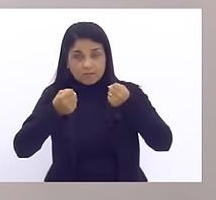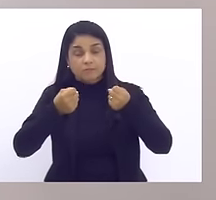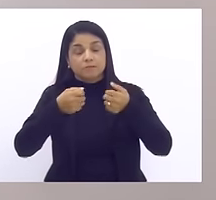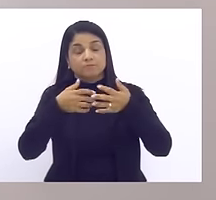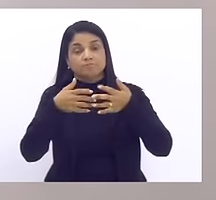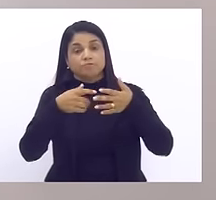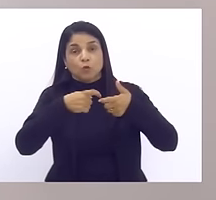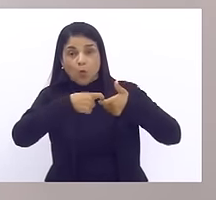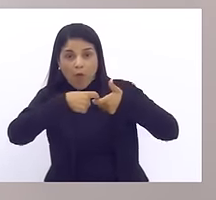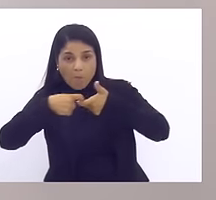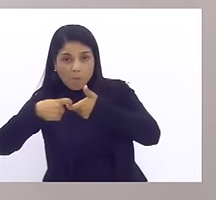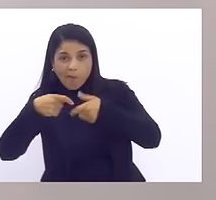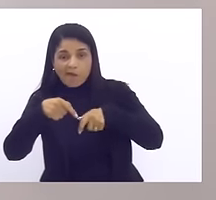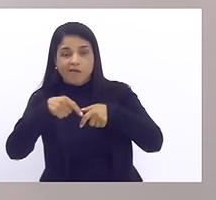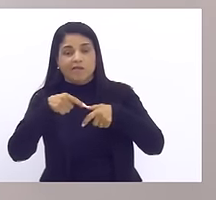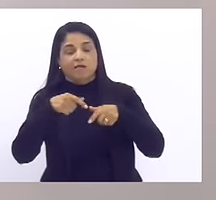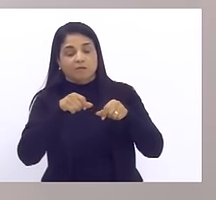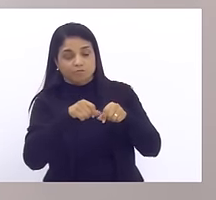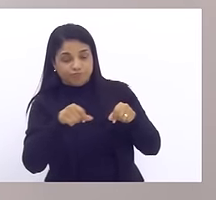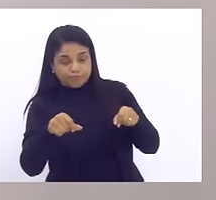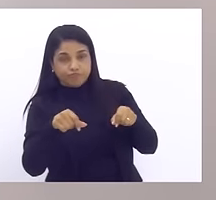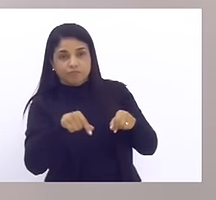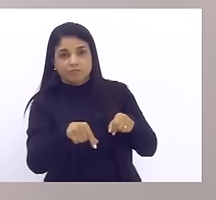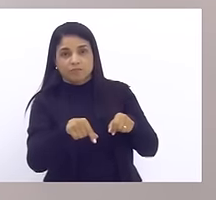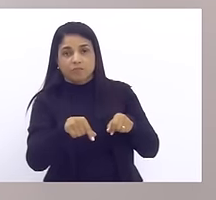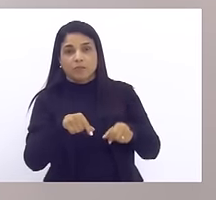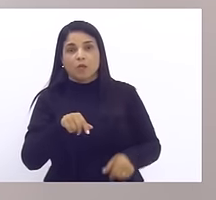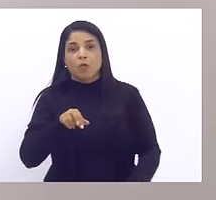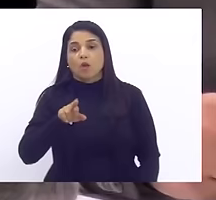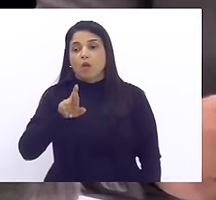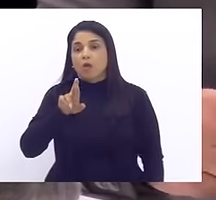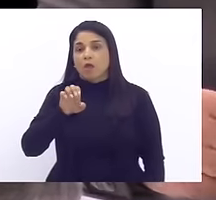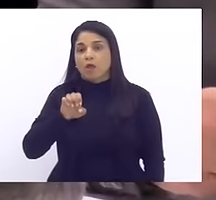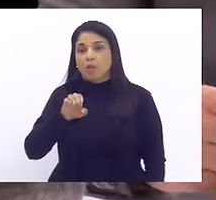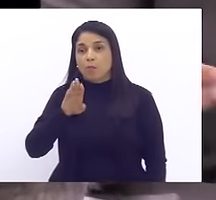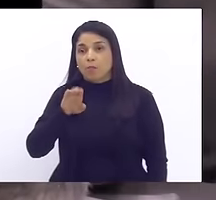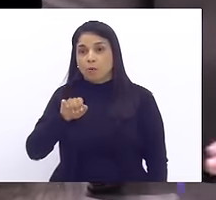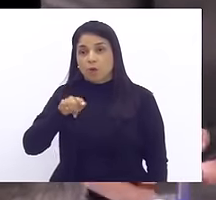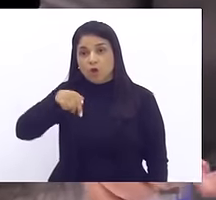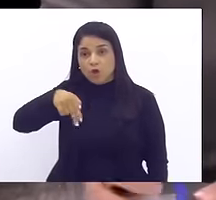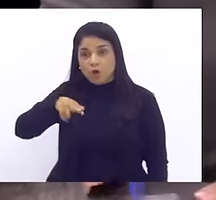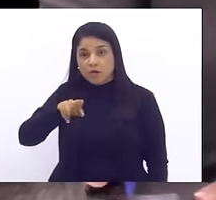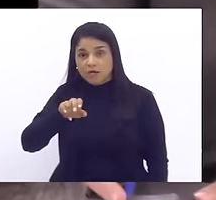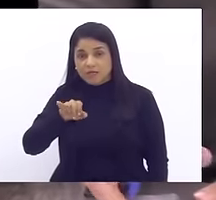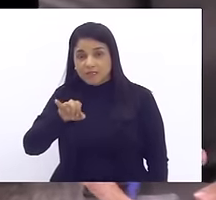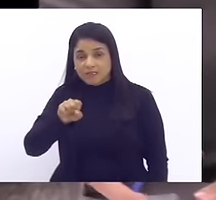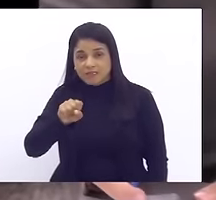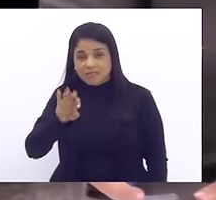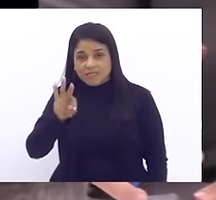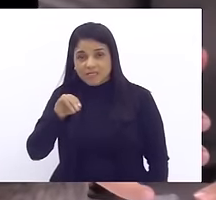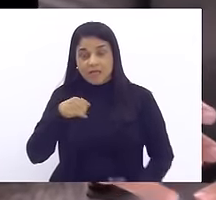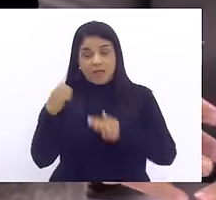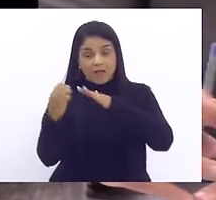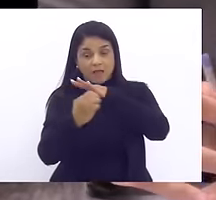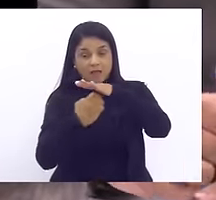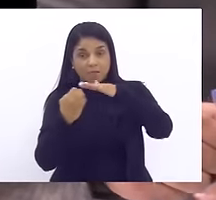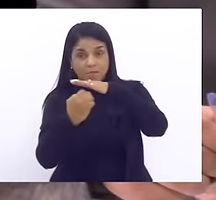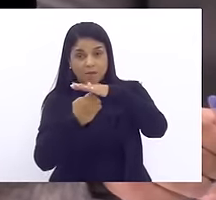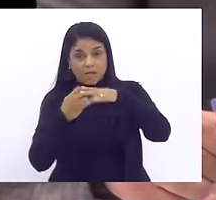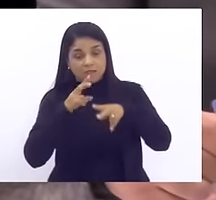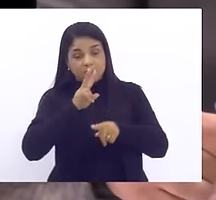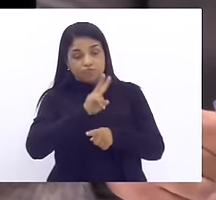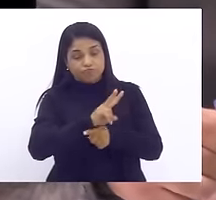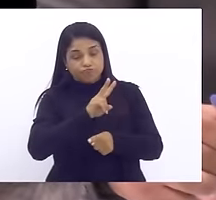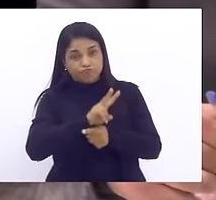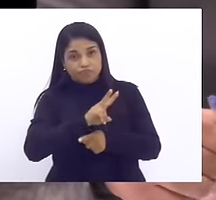essa informação Quem coloca o lacre é o reboquitista que é a pessoa que é a empresa que detém a guarda temporária do